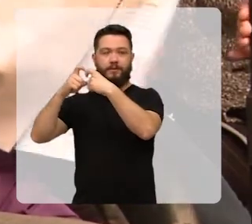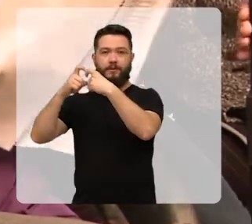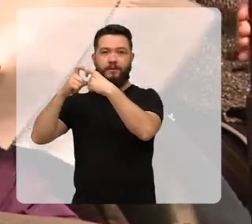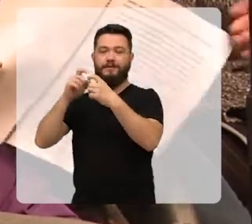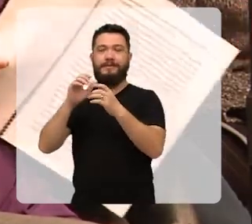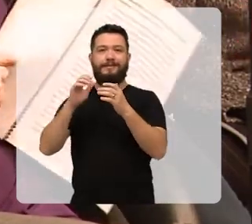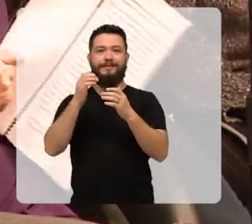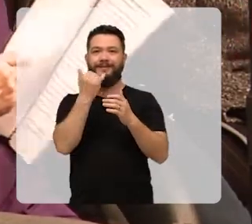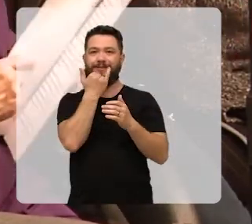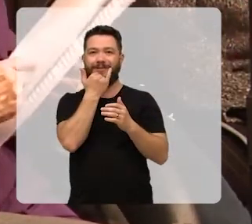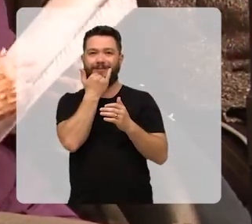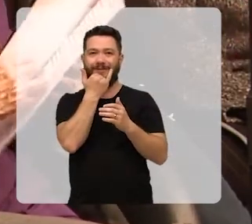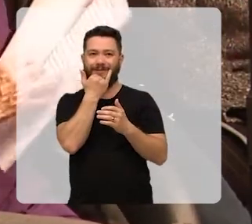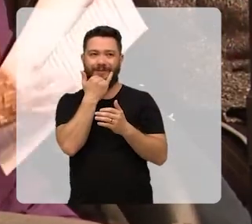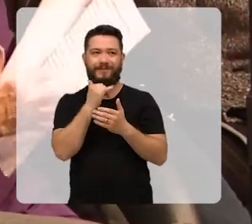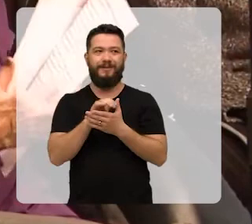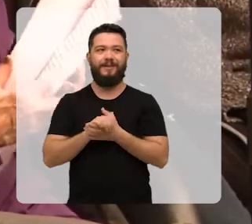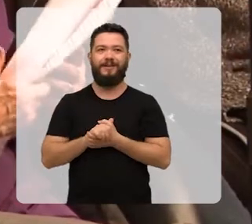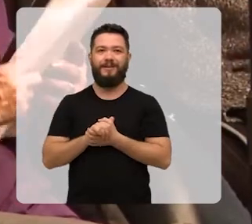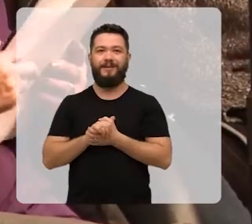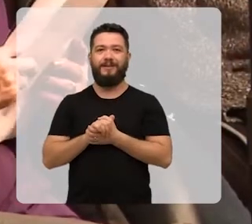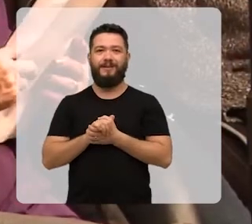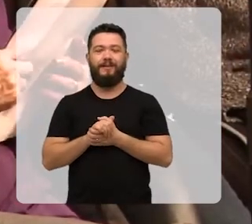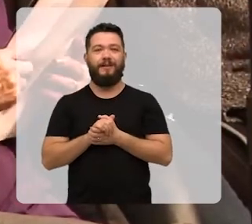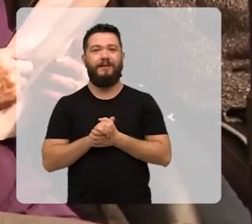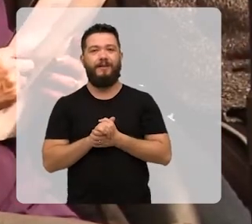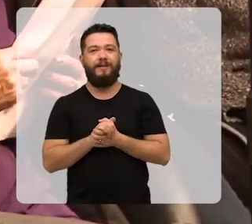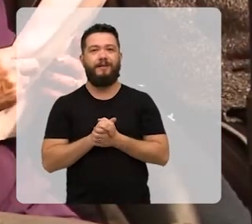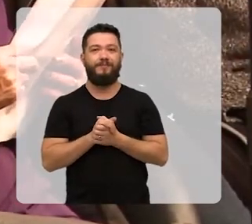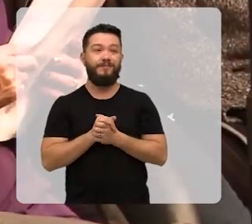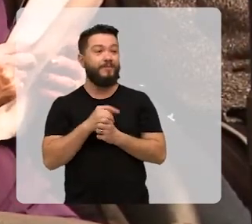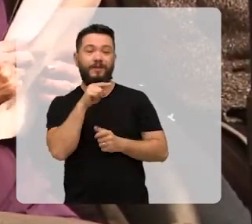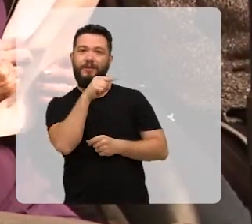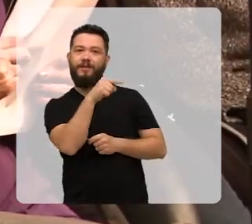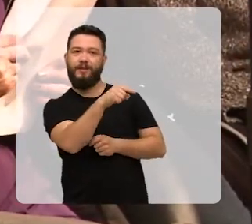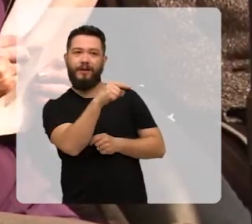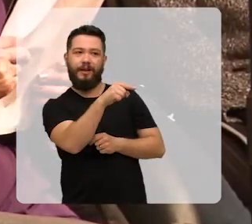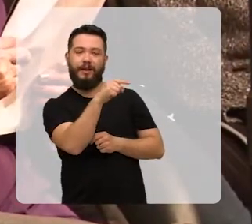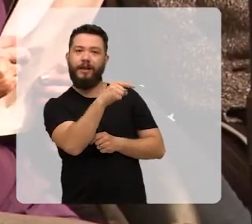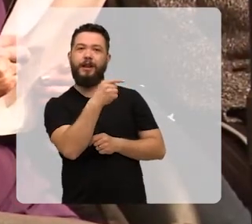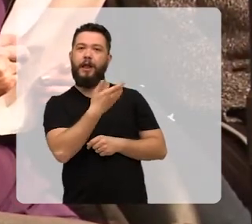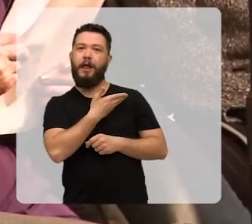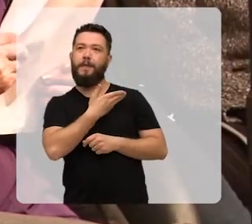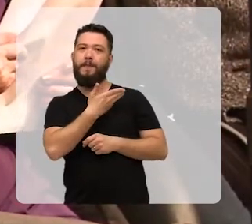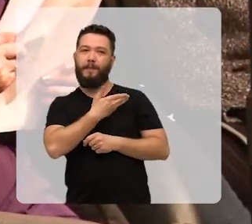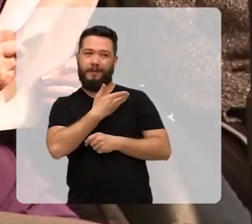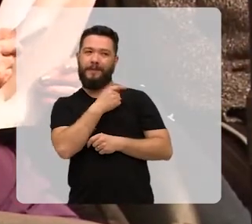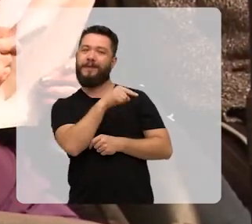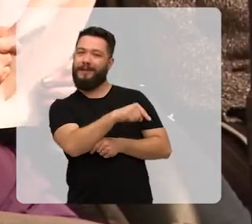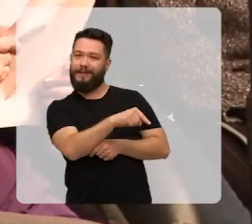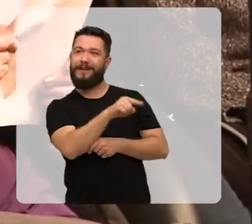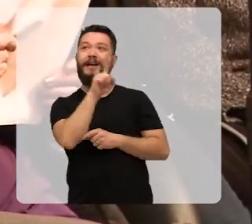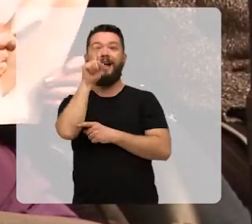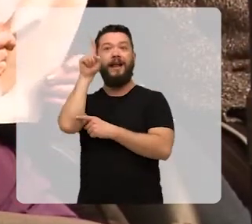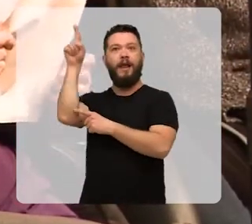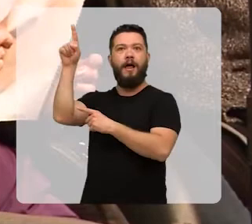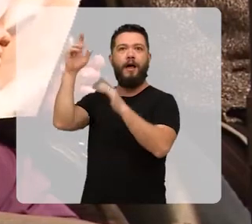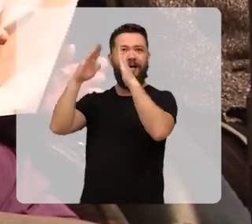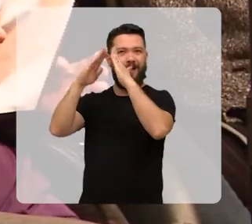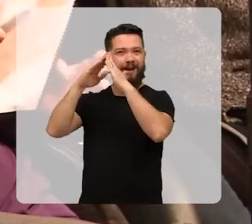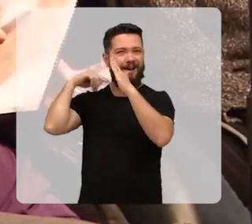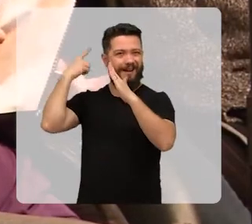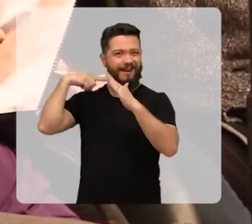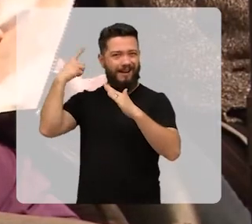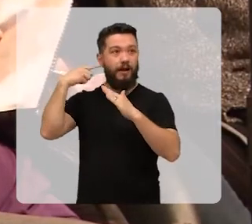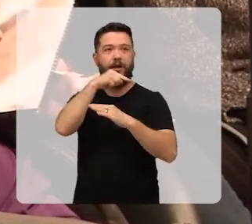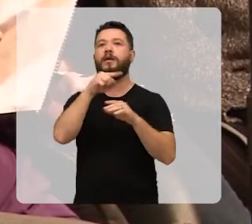Desculpa, o amigo estava no mesmo sanatório que eu na Holanda. Nosso namoro foi através